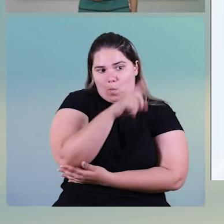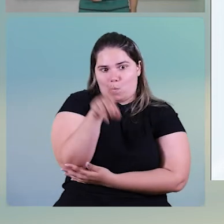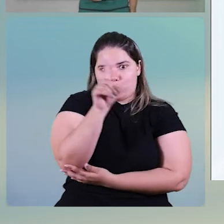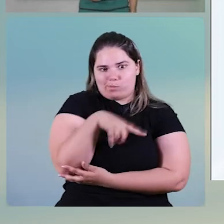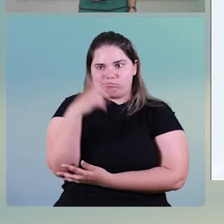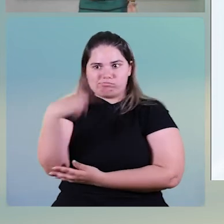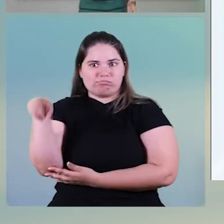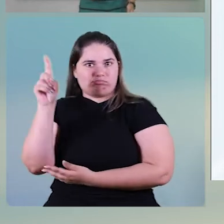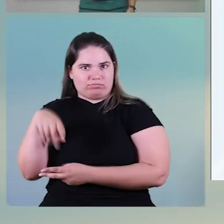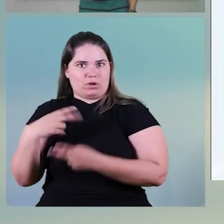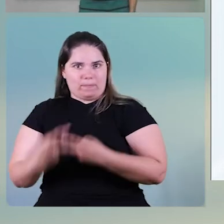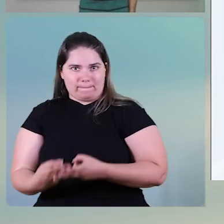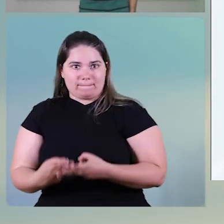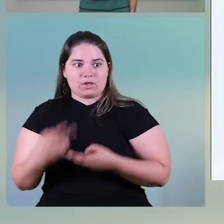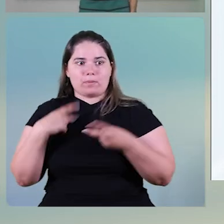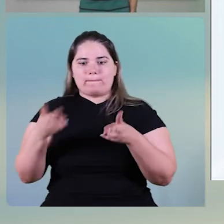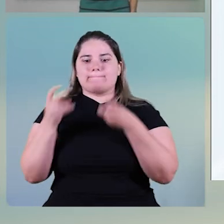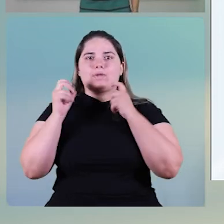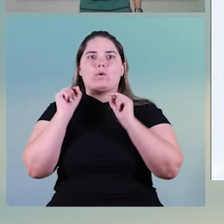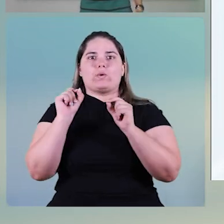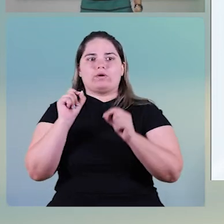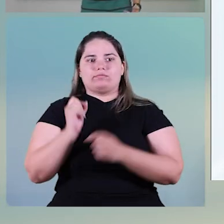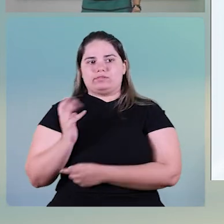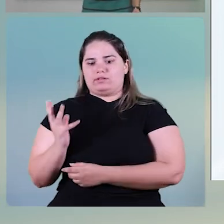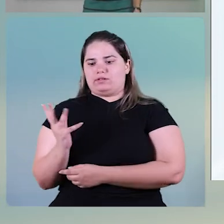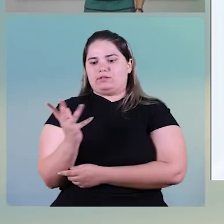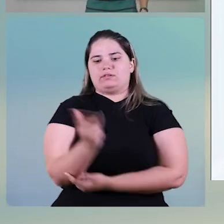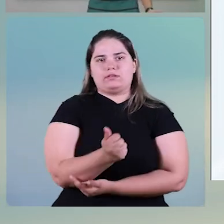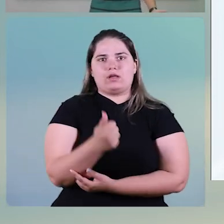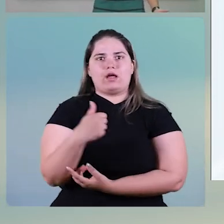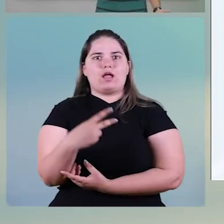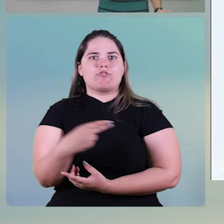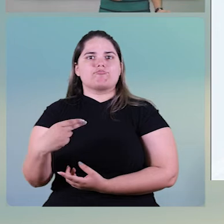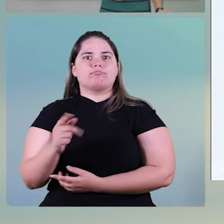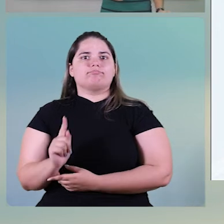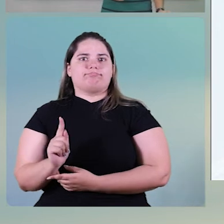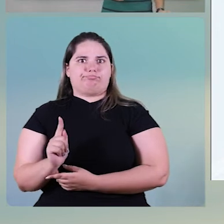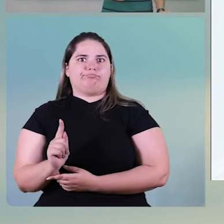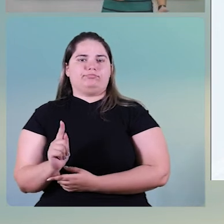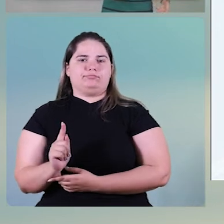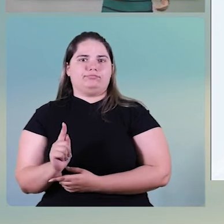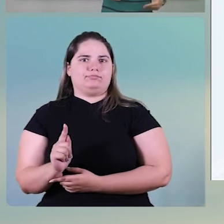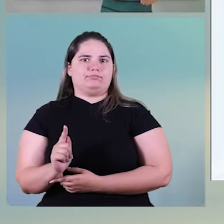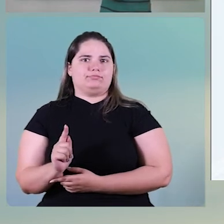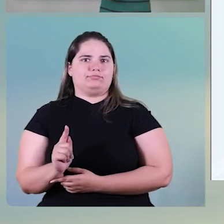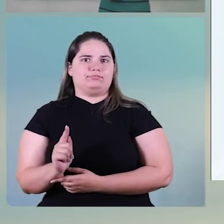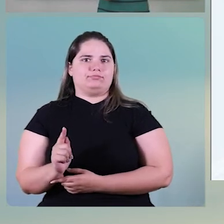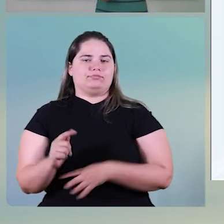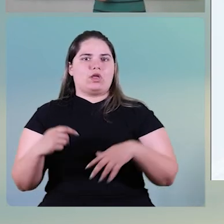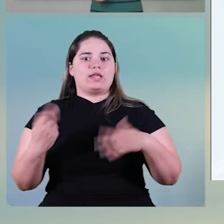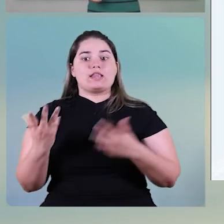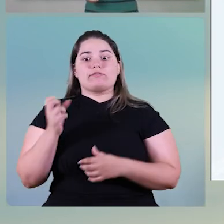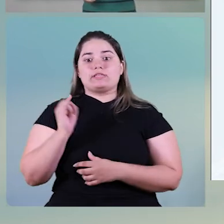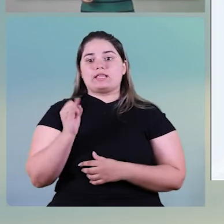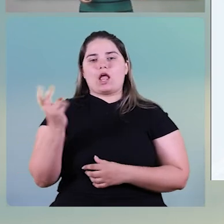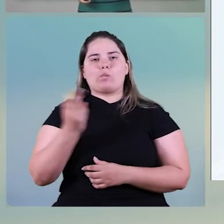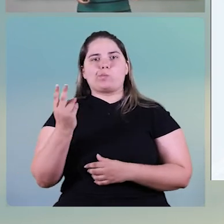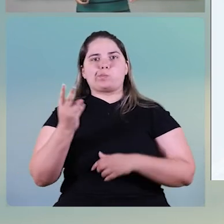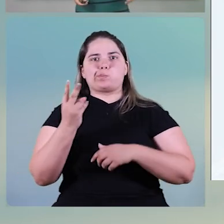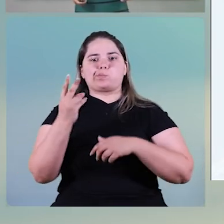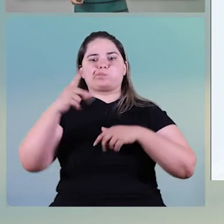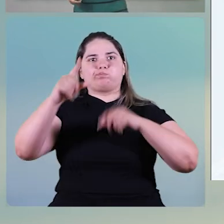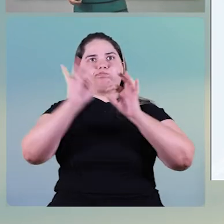olha, você percebe que a aceleração de queda da moto é igual à da gravidade. Como ambas partiram da mesma